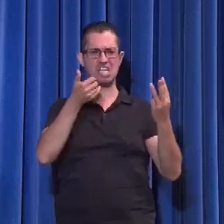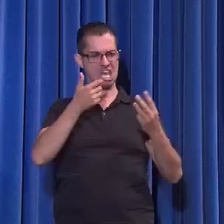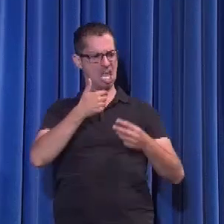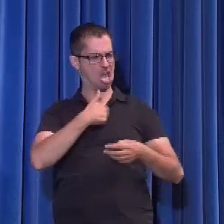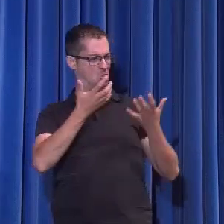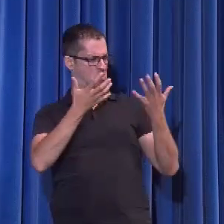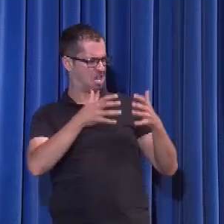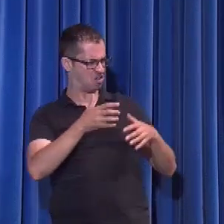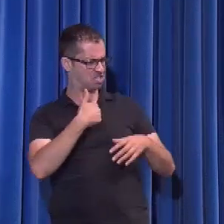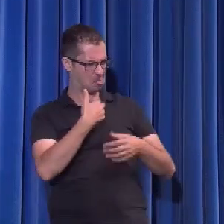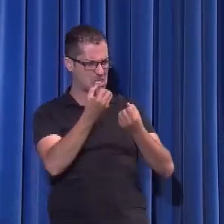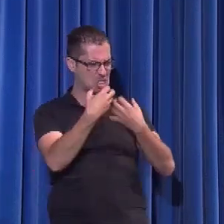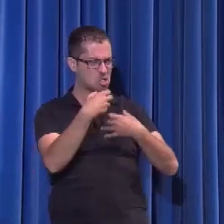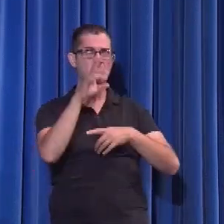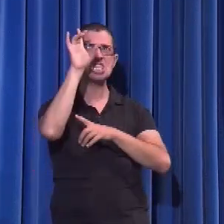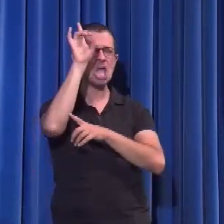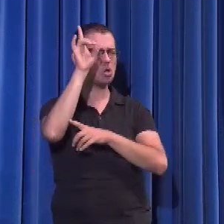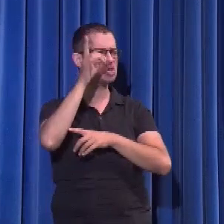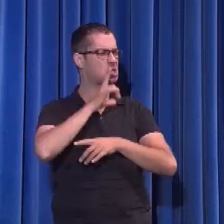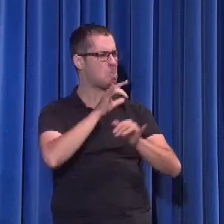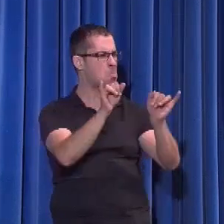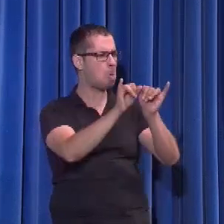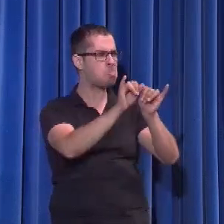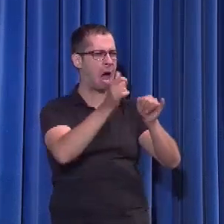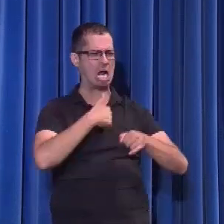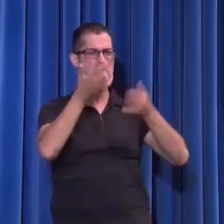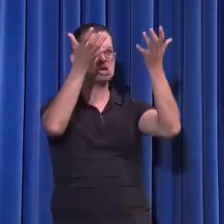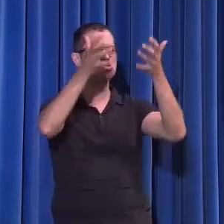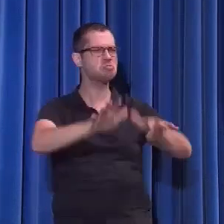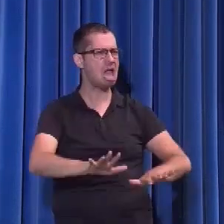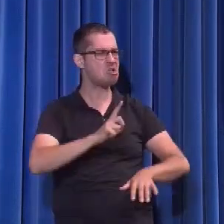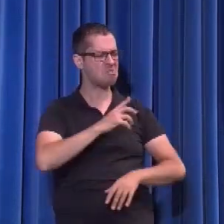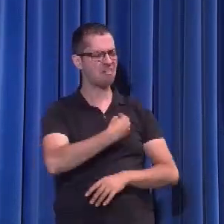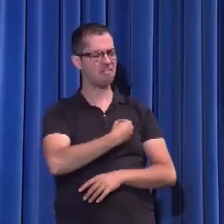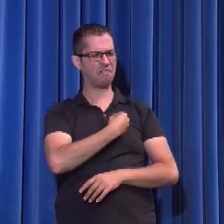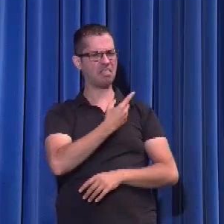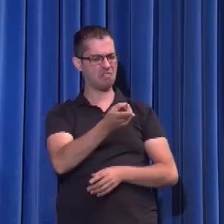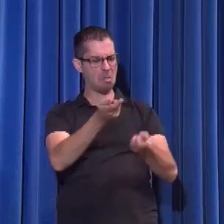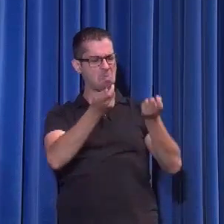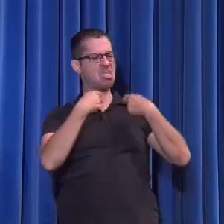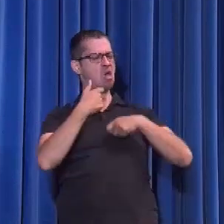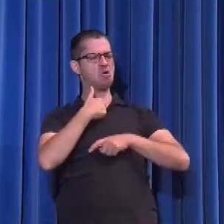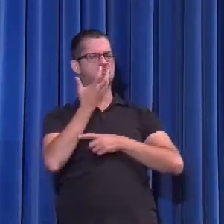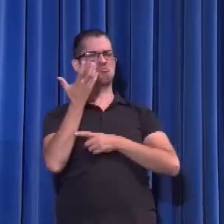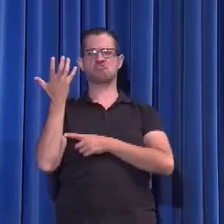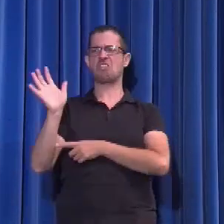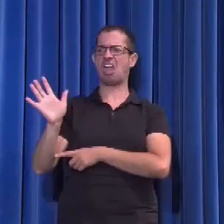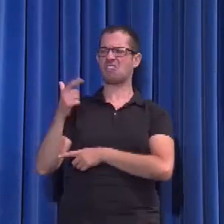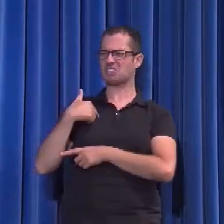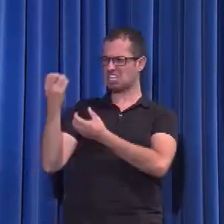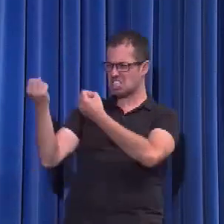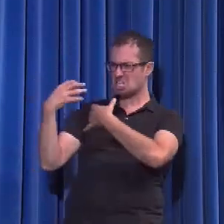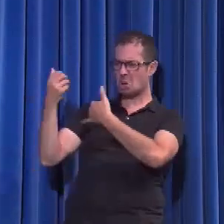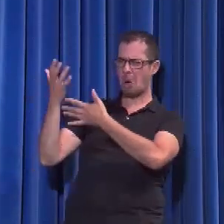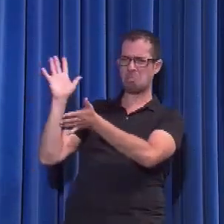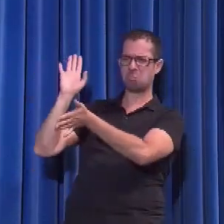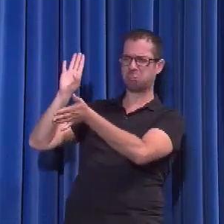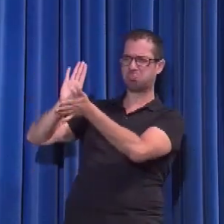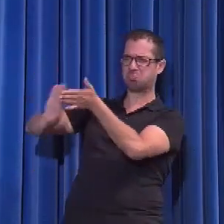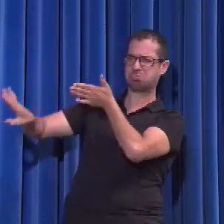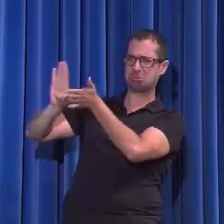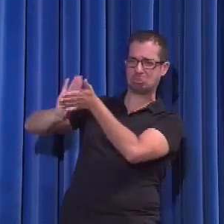Deus. A vida que vocês me deram, eu não quero. Eu quero seguir a minha vida. Imagine